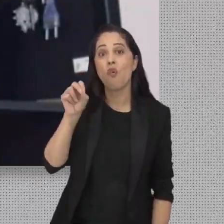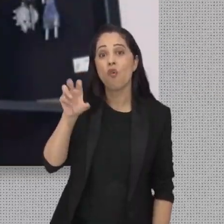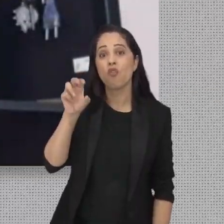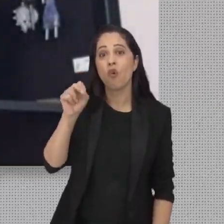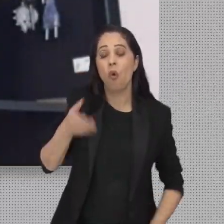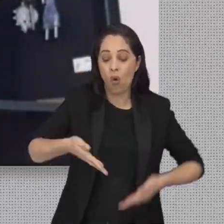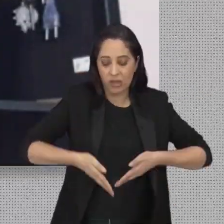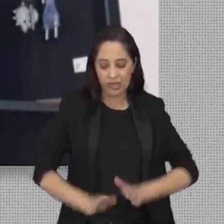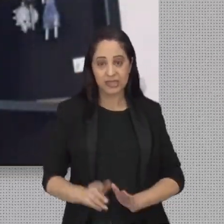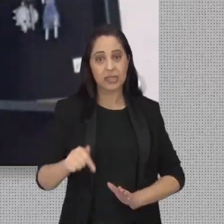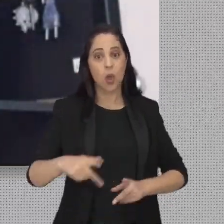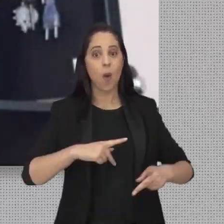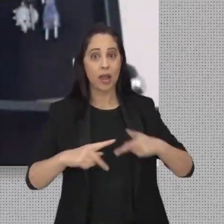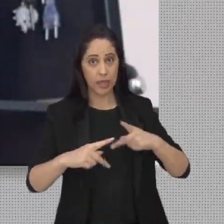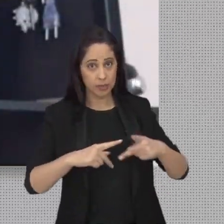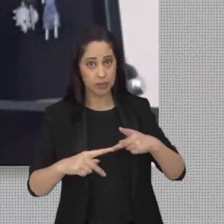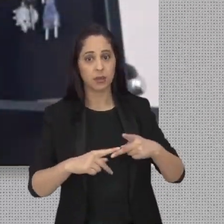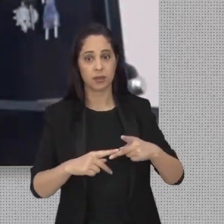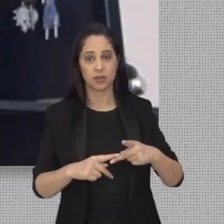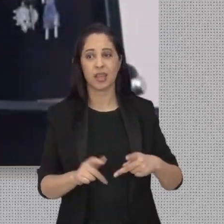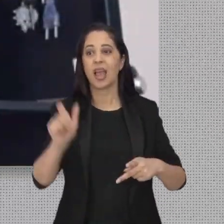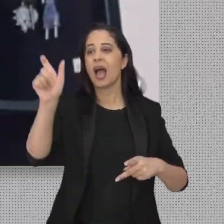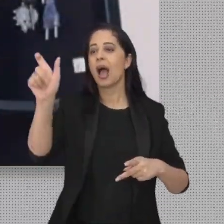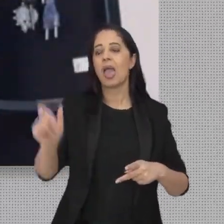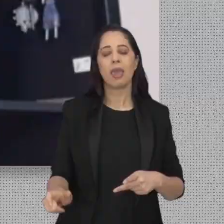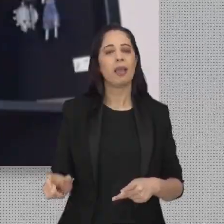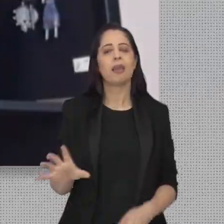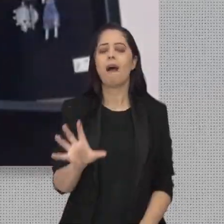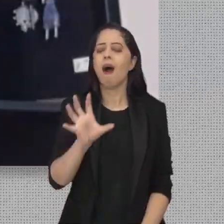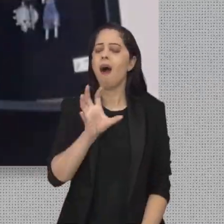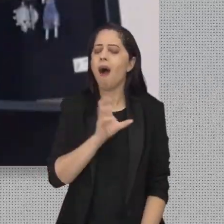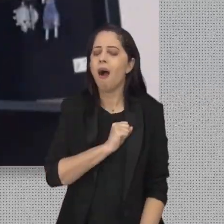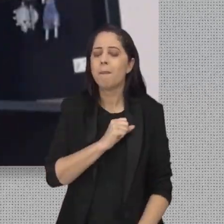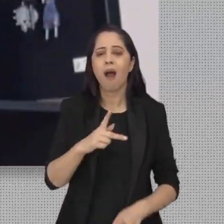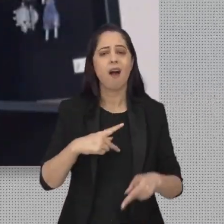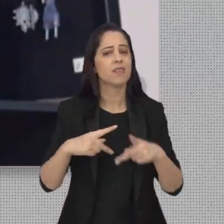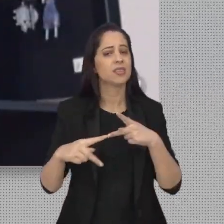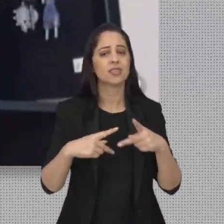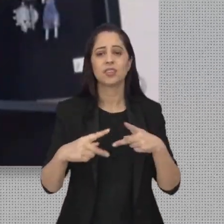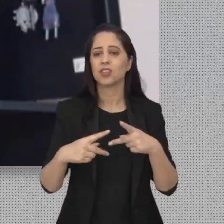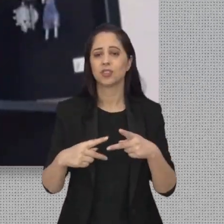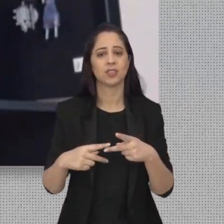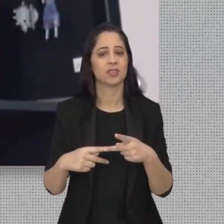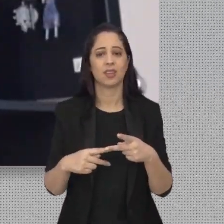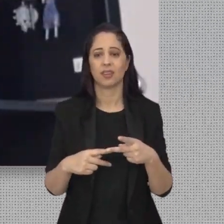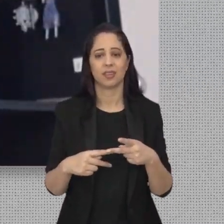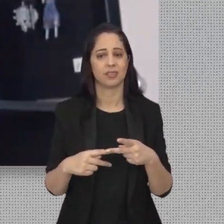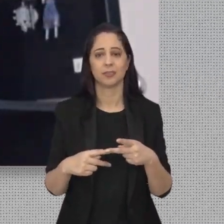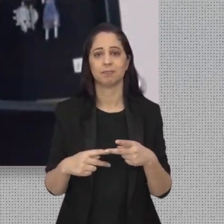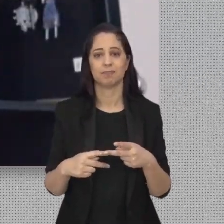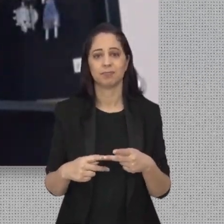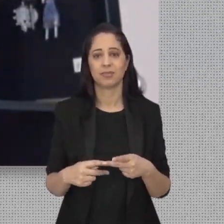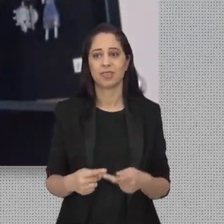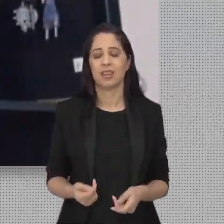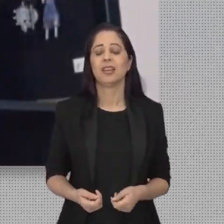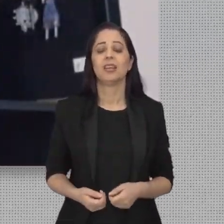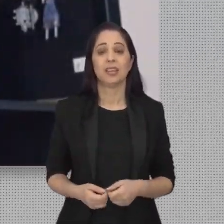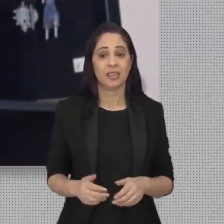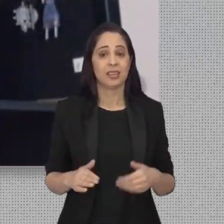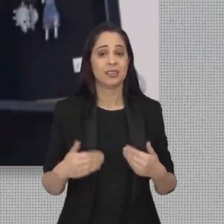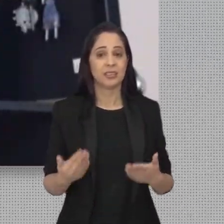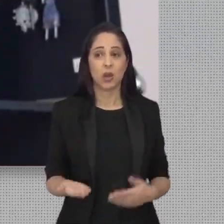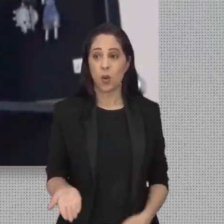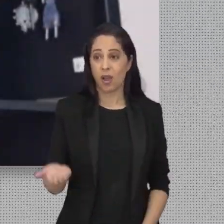de São José dos Campos, ele era uma pessoa que nasceu aí, não tem como você